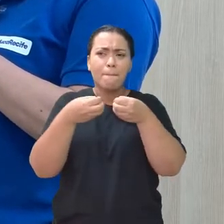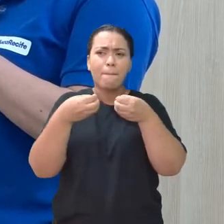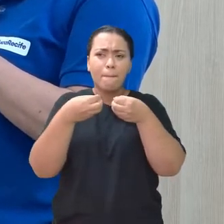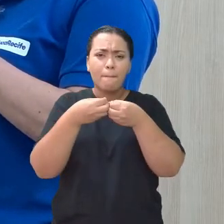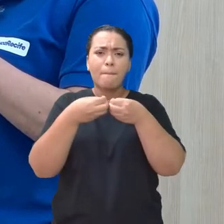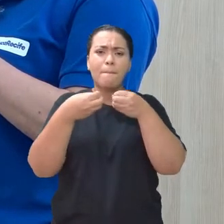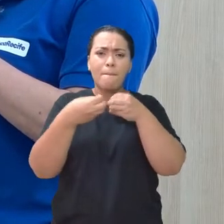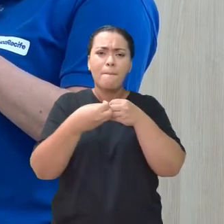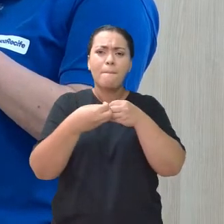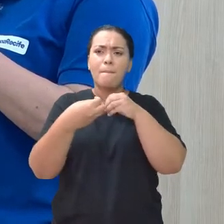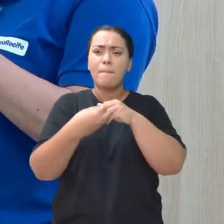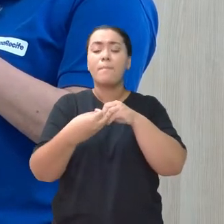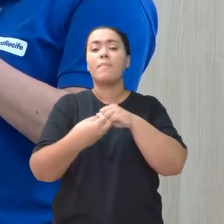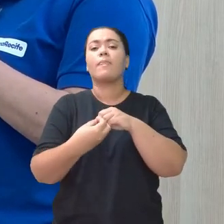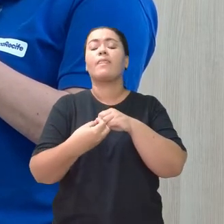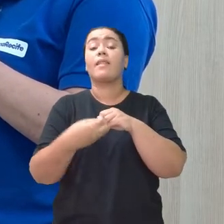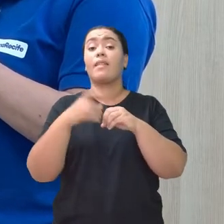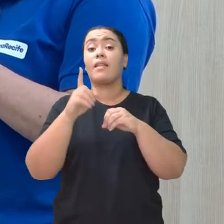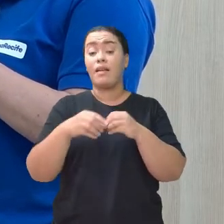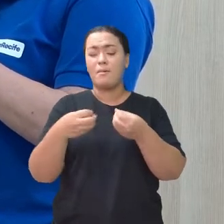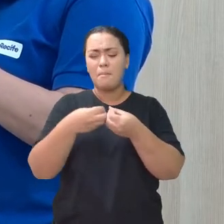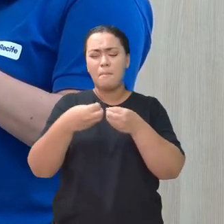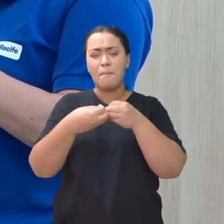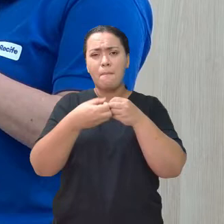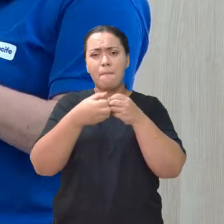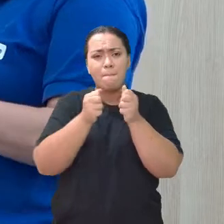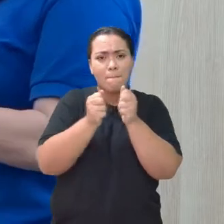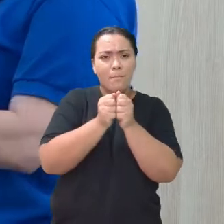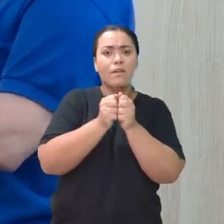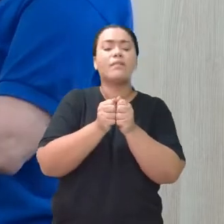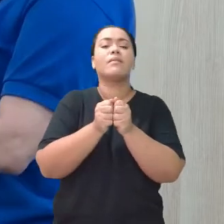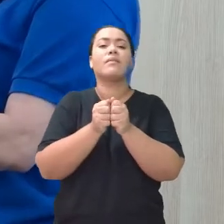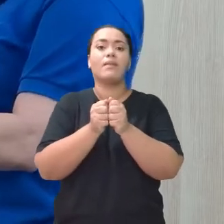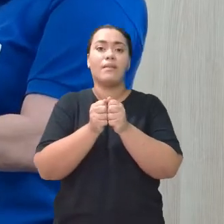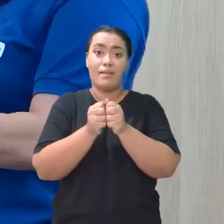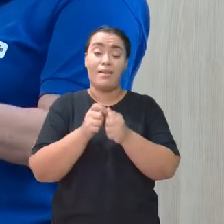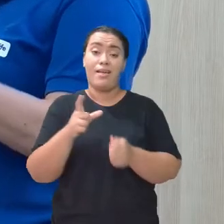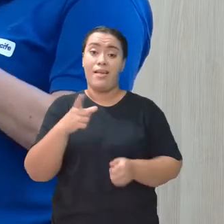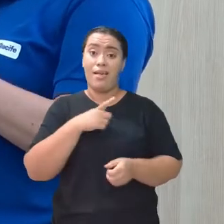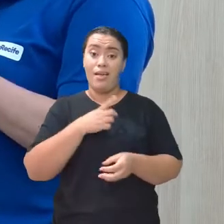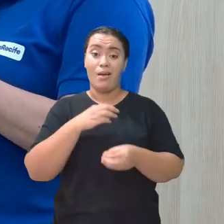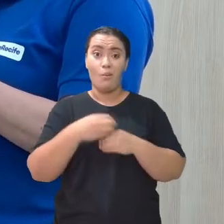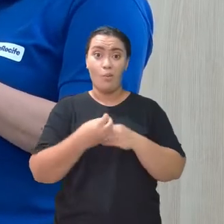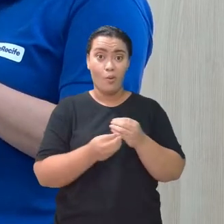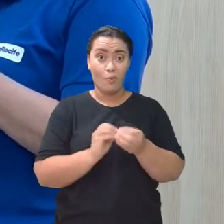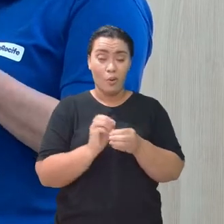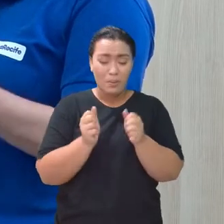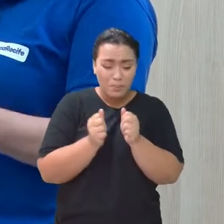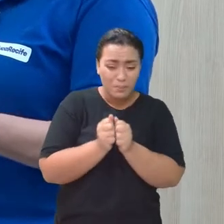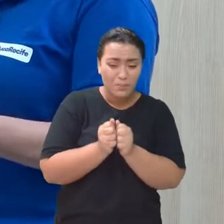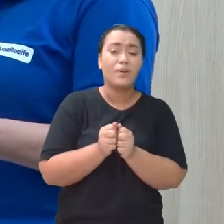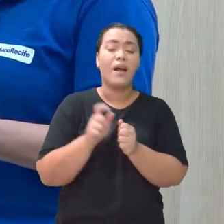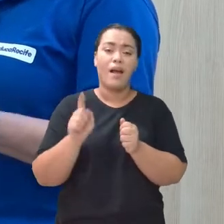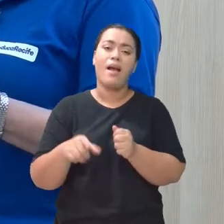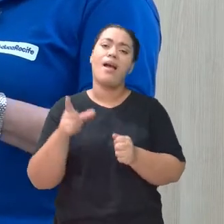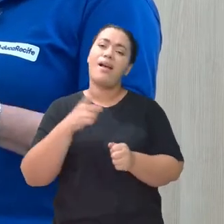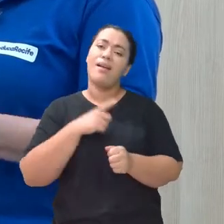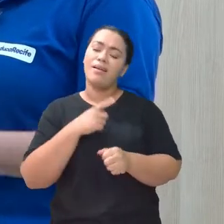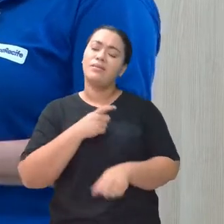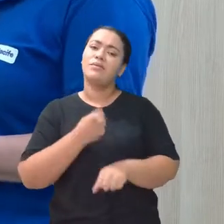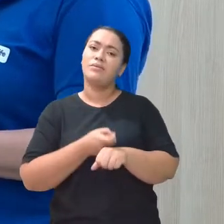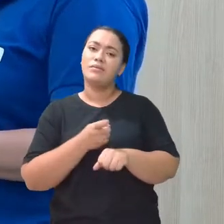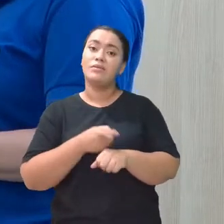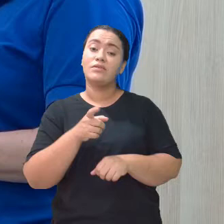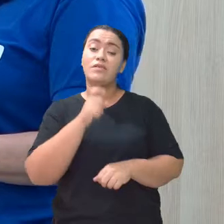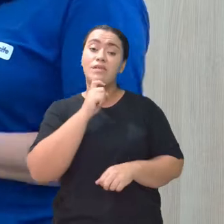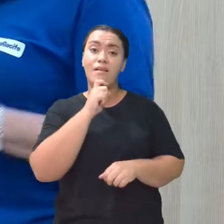outras, bem ligadas. Então, essa consistência da molécula, como ela está bem junta, então, nós vemos a água